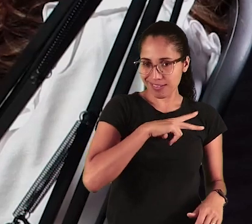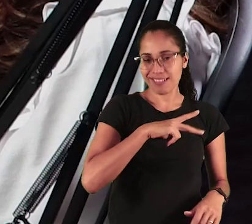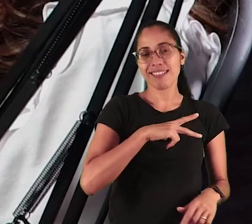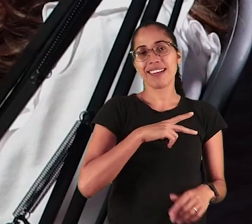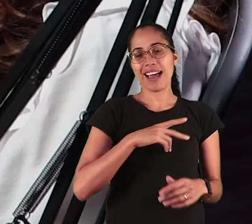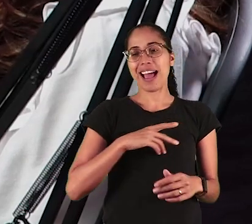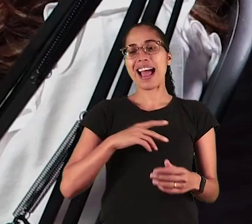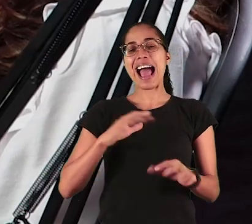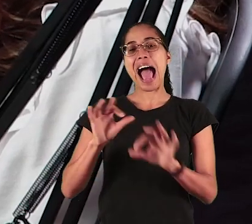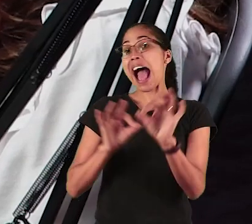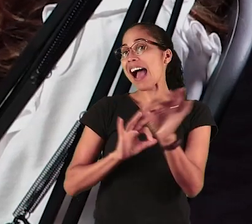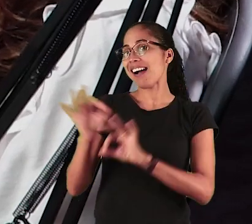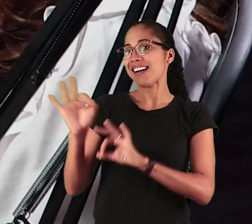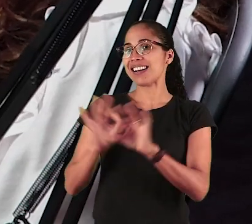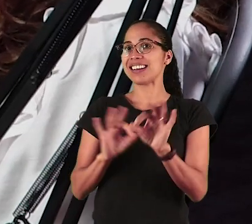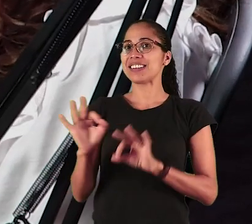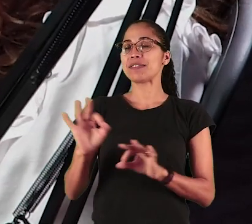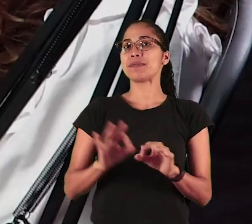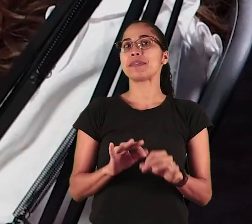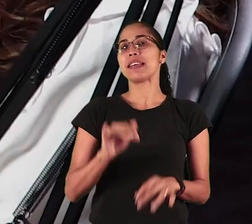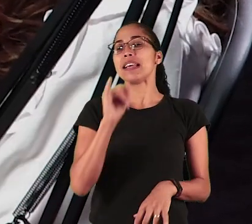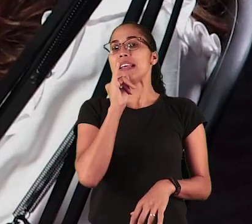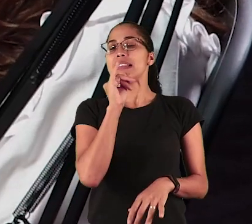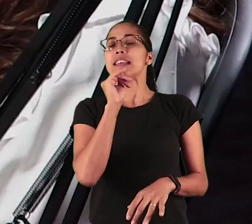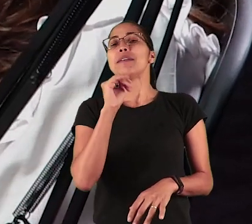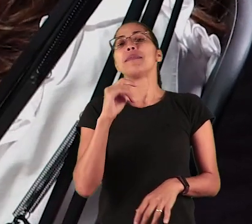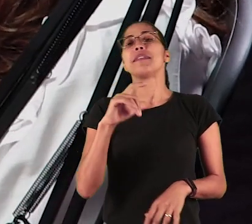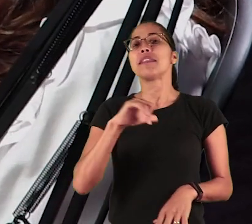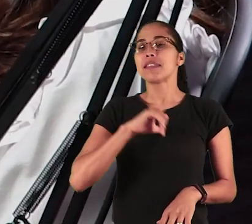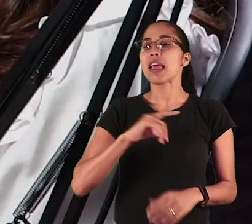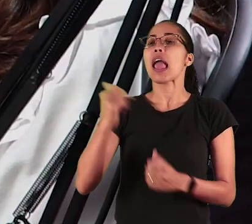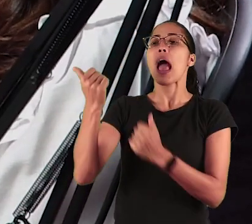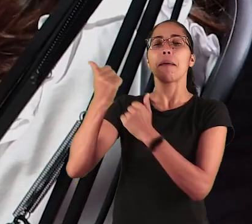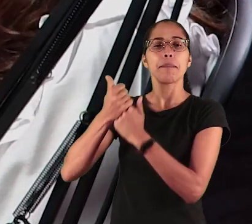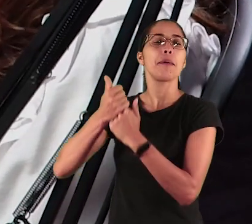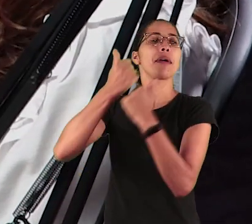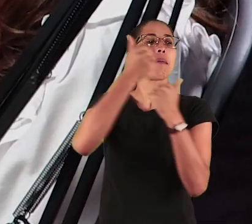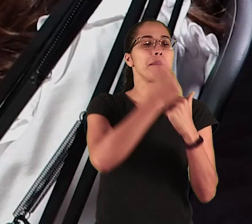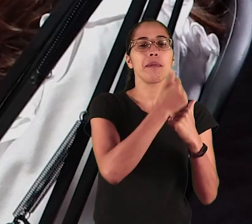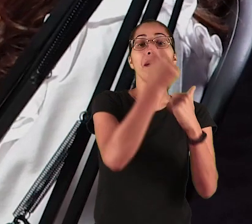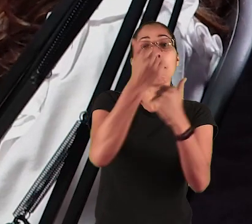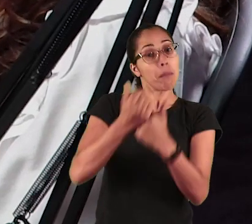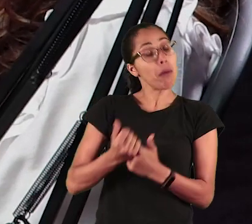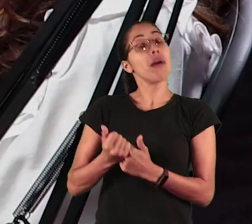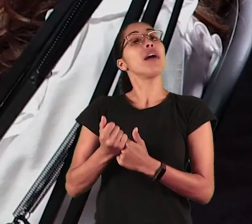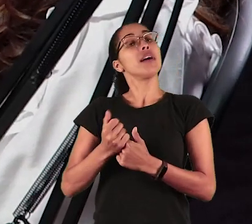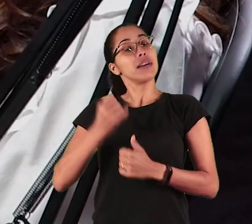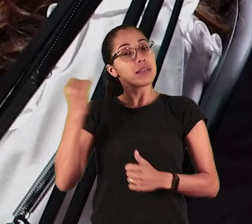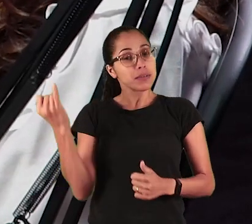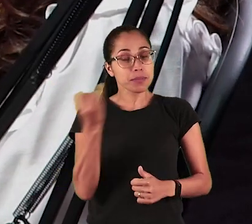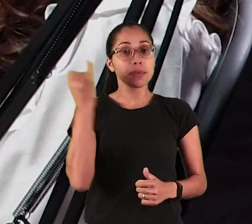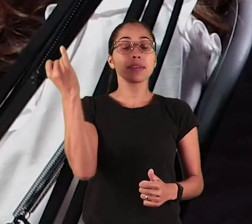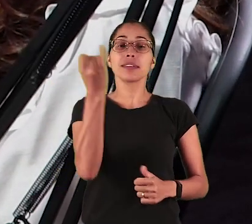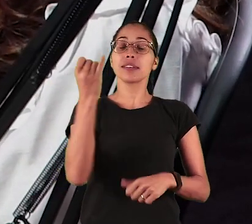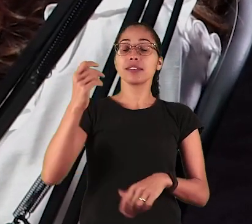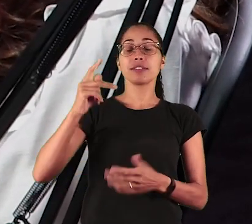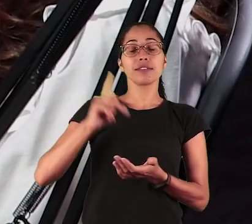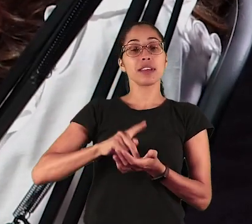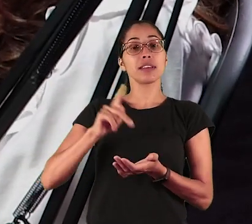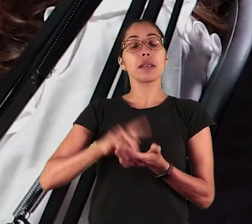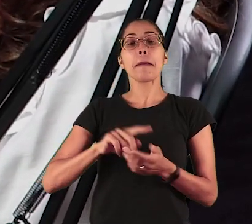o que a gente viu e falar que ah tem uma rede de apoio é super importante é super importante mas